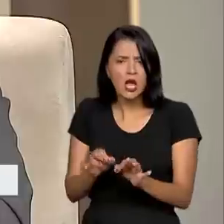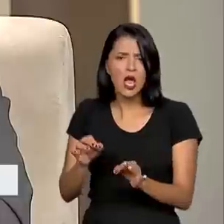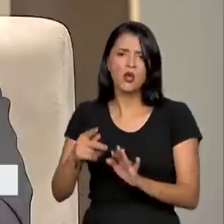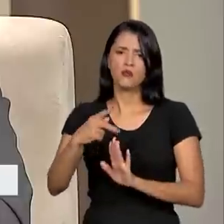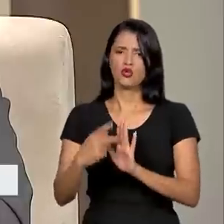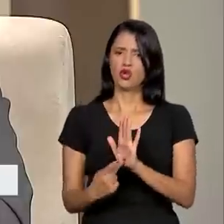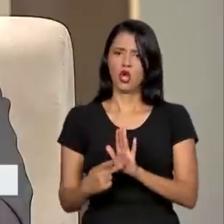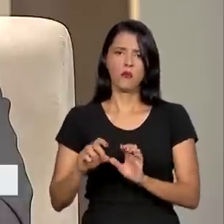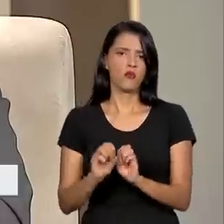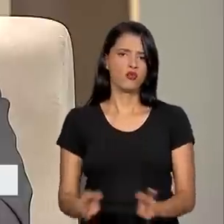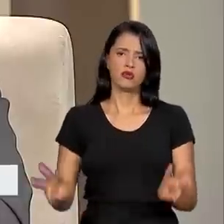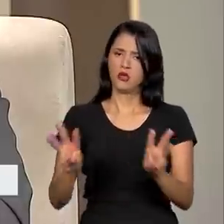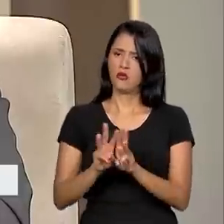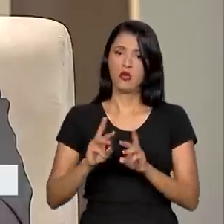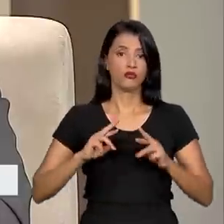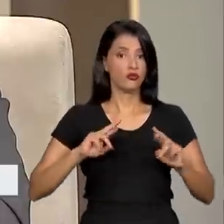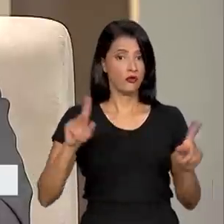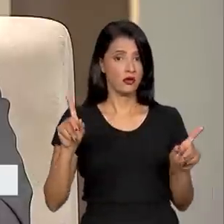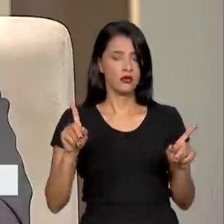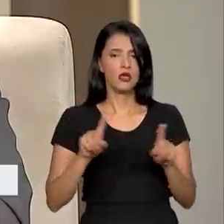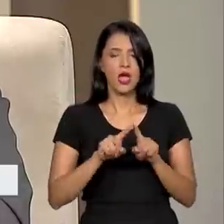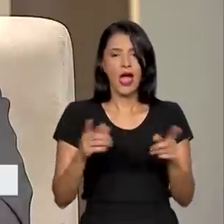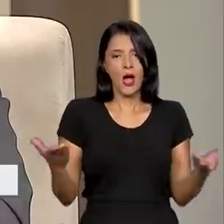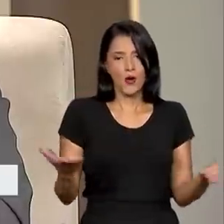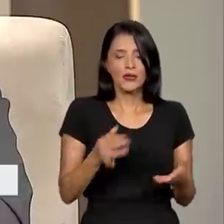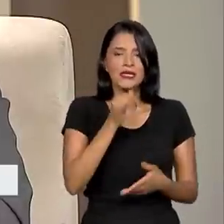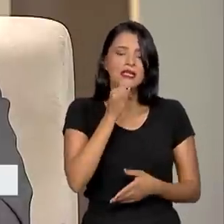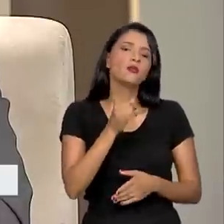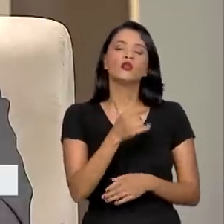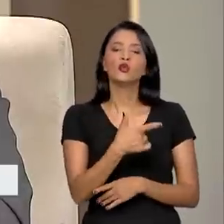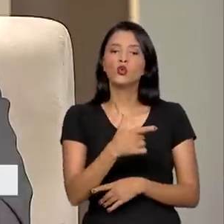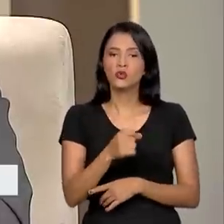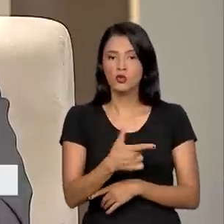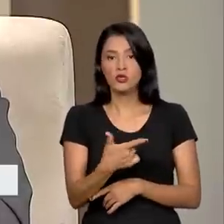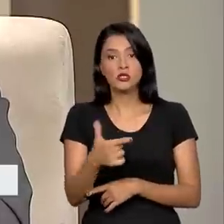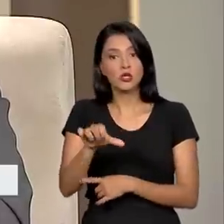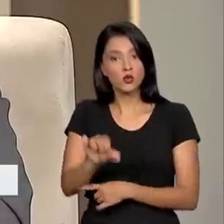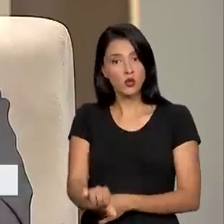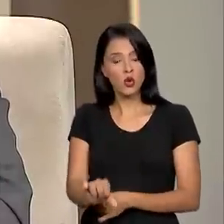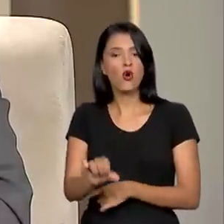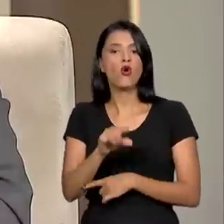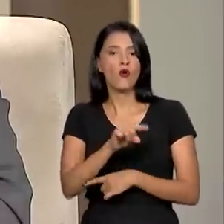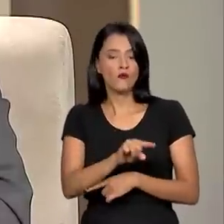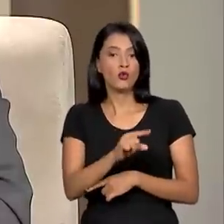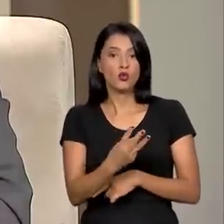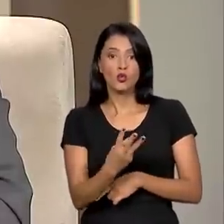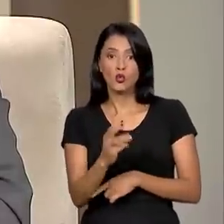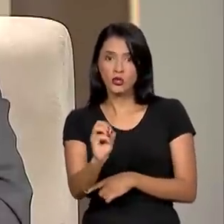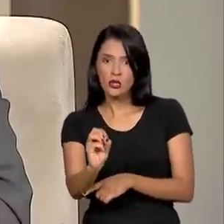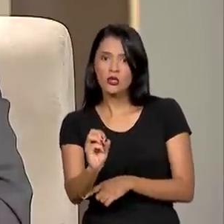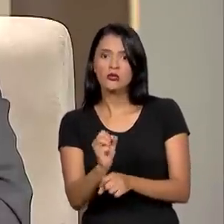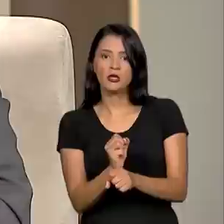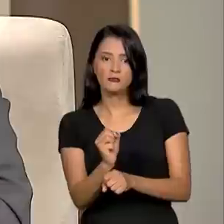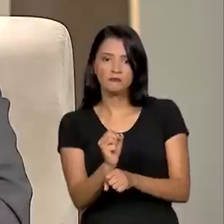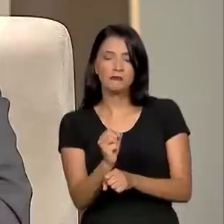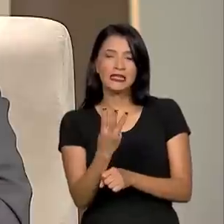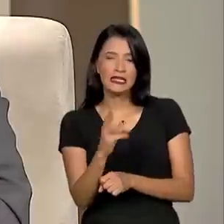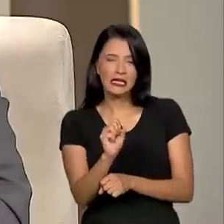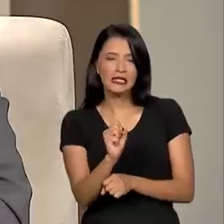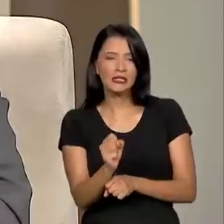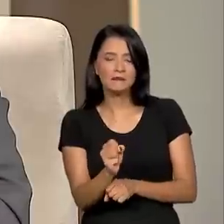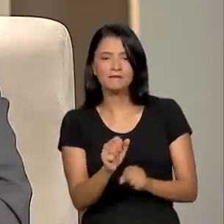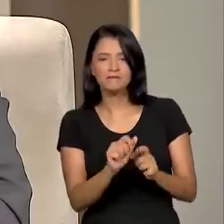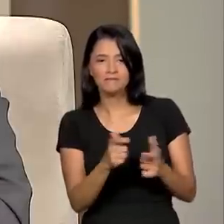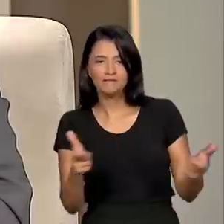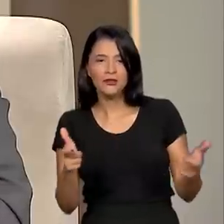muitas. Em 2019, o IBRAM, por exemplo, dos 30 grandes museus que nós administramos, só